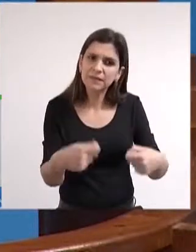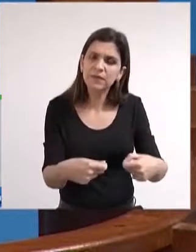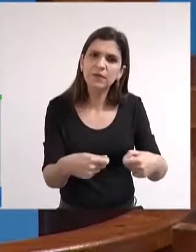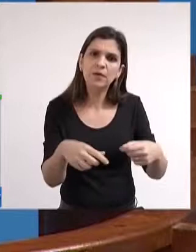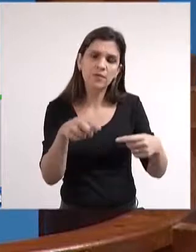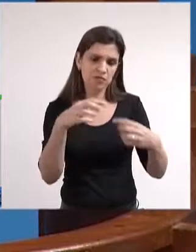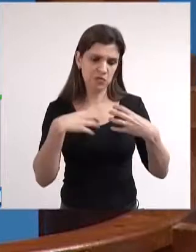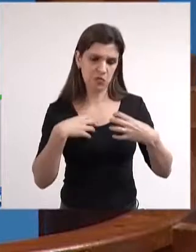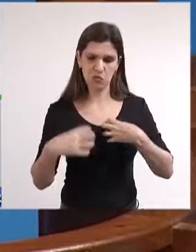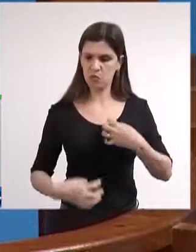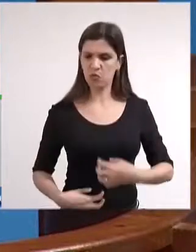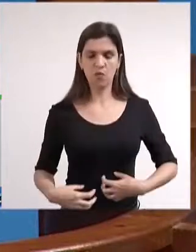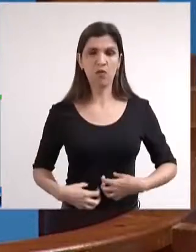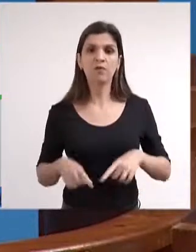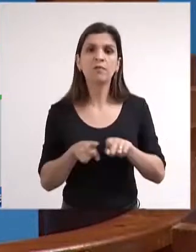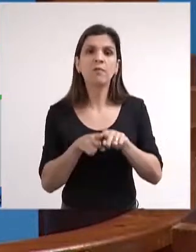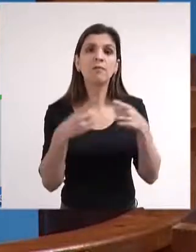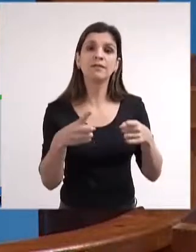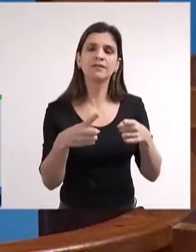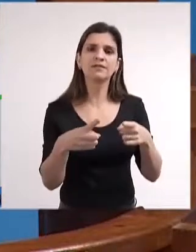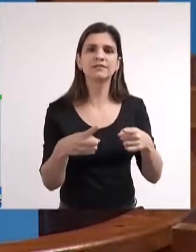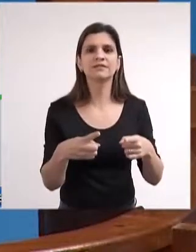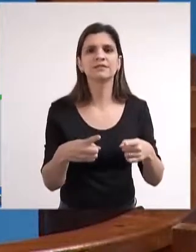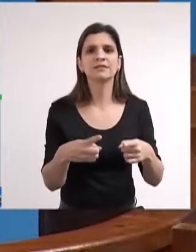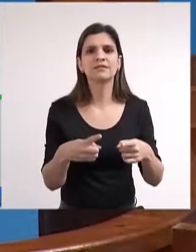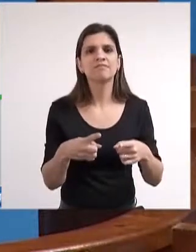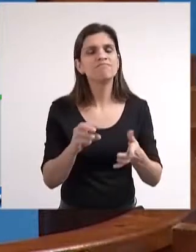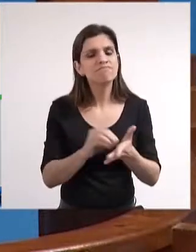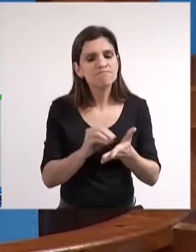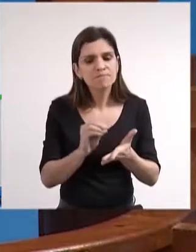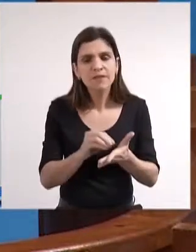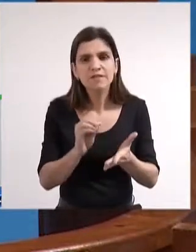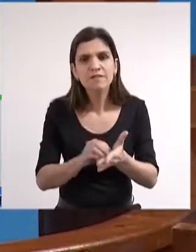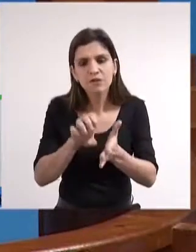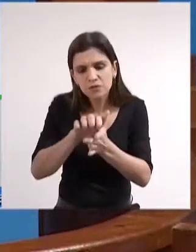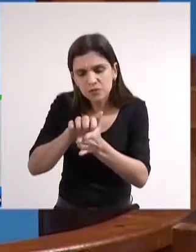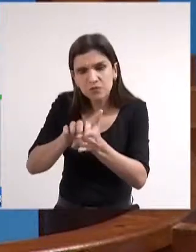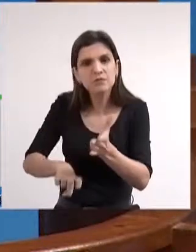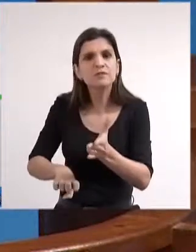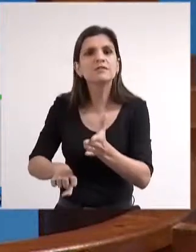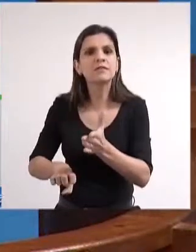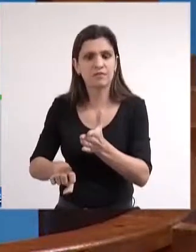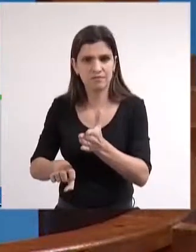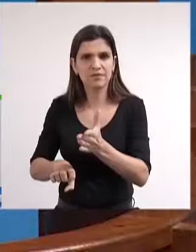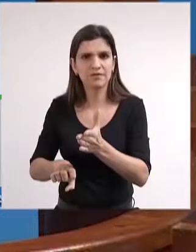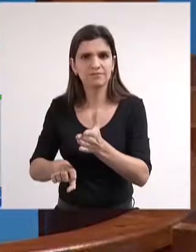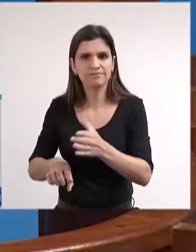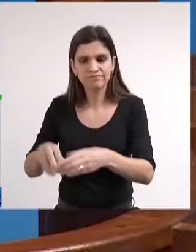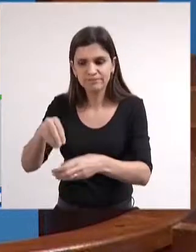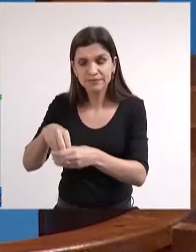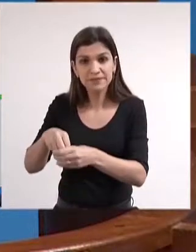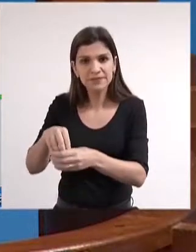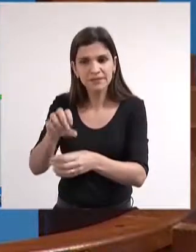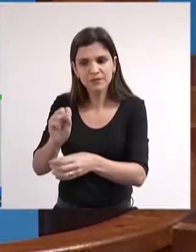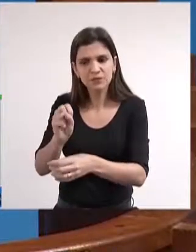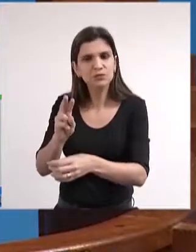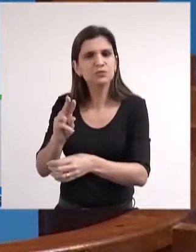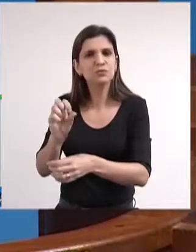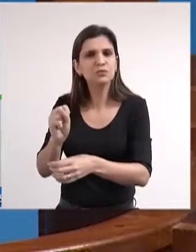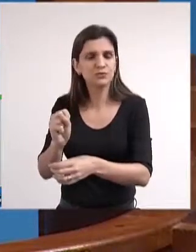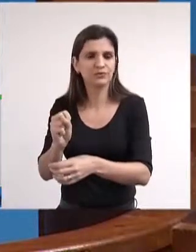ter a precisão no diagnóstico e a pessoa bate as portas do SUS e o exame não é coberto.